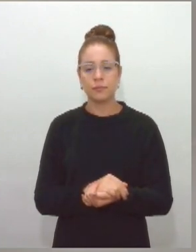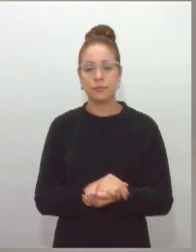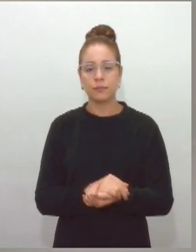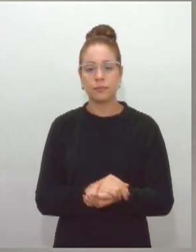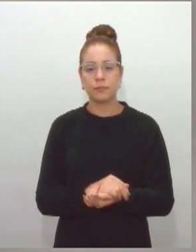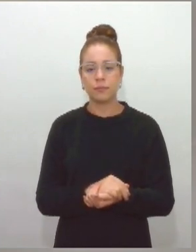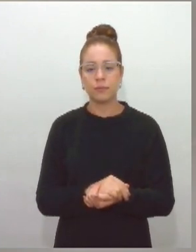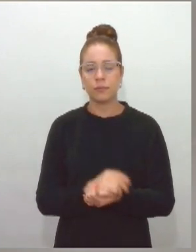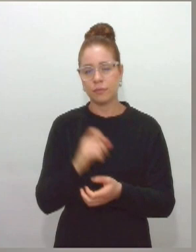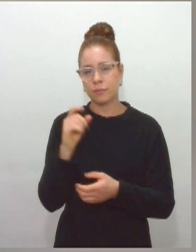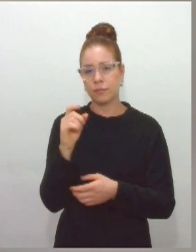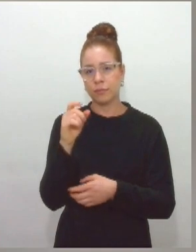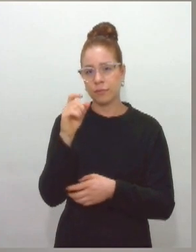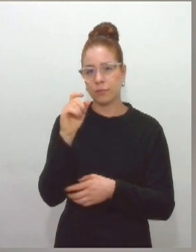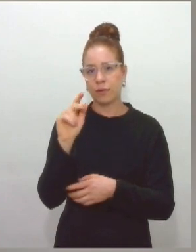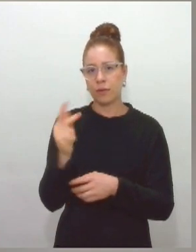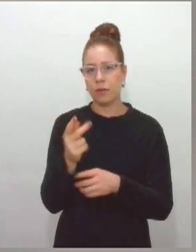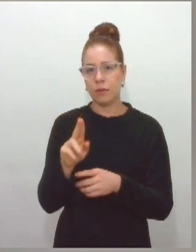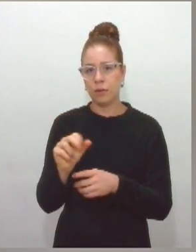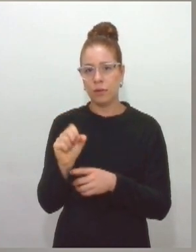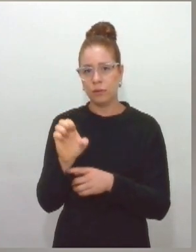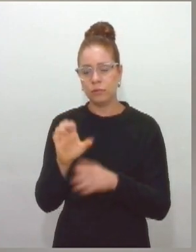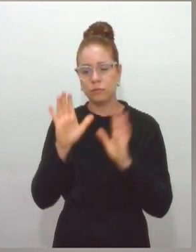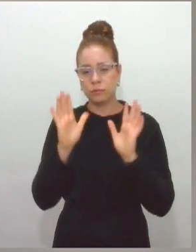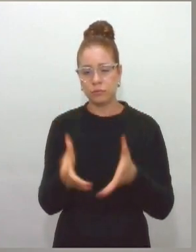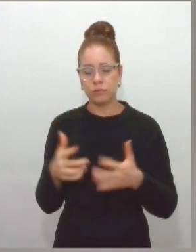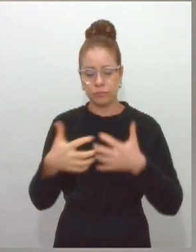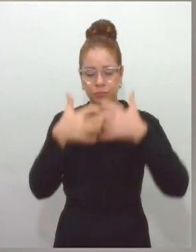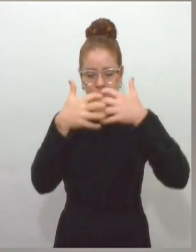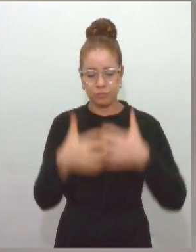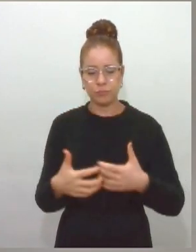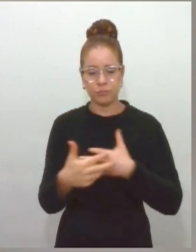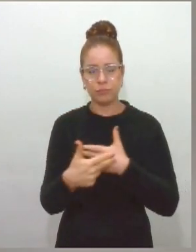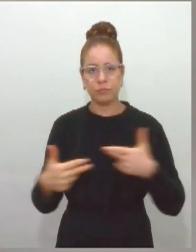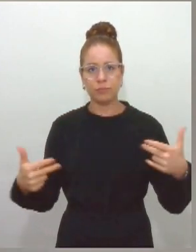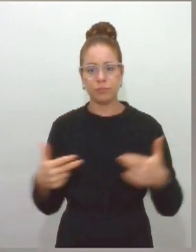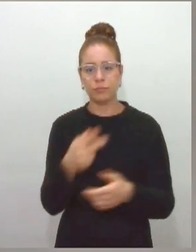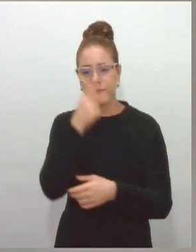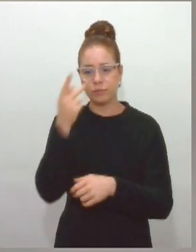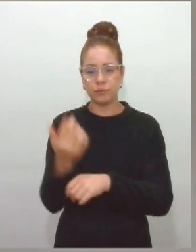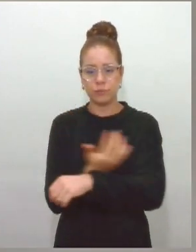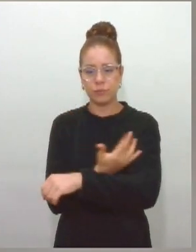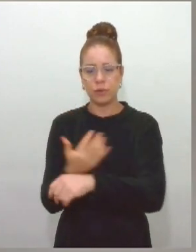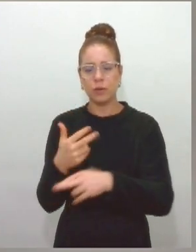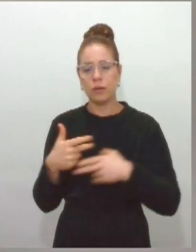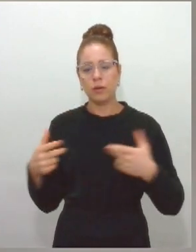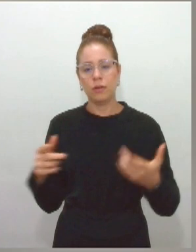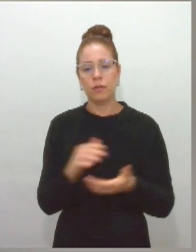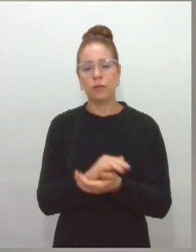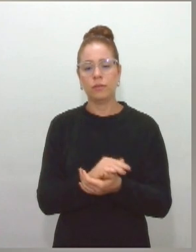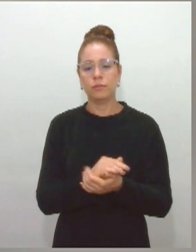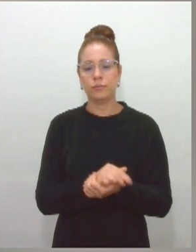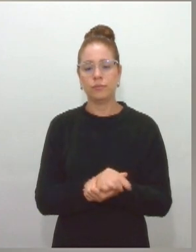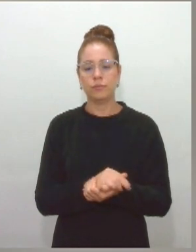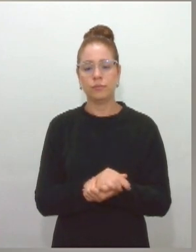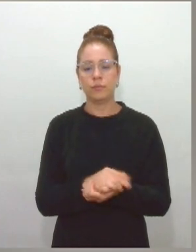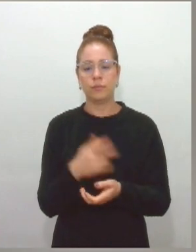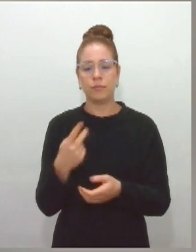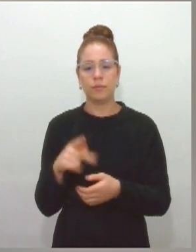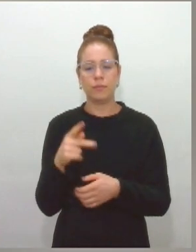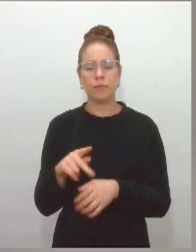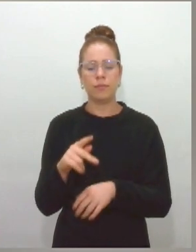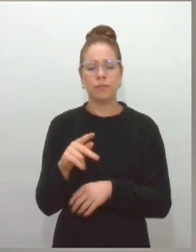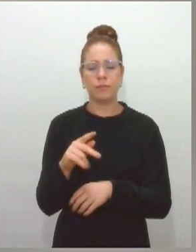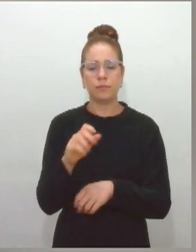presta serviços de excelência para a comunidade, né? Diversos serviços que não são prestados em outras unidades,